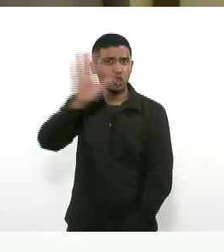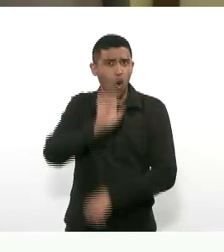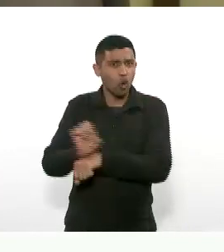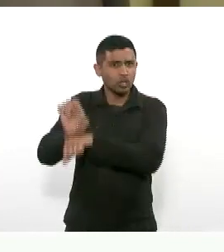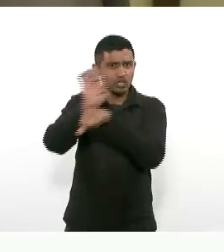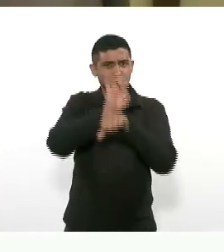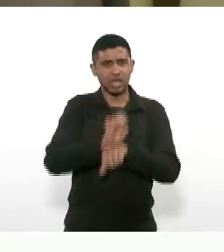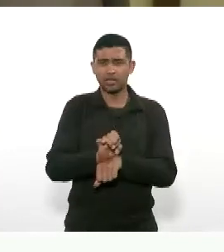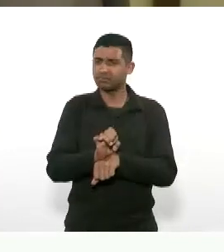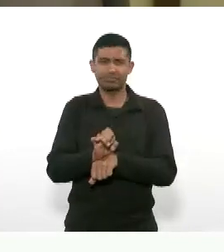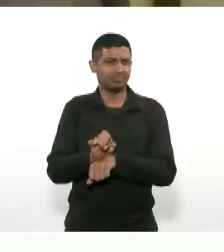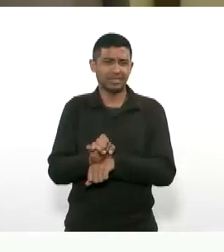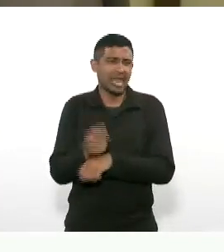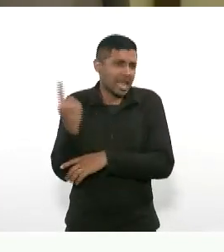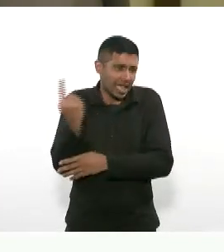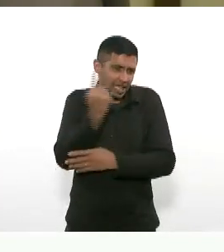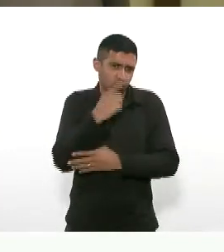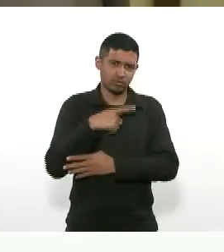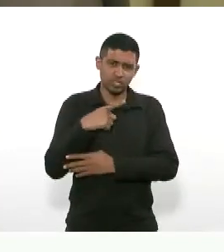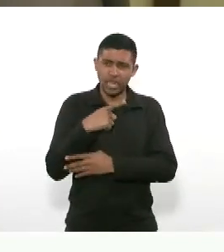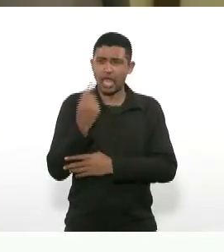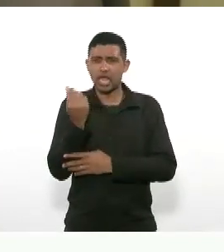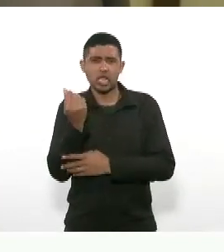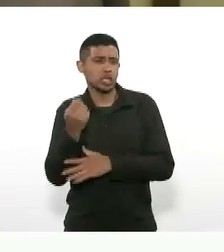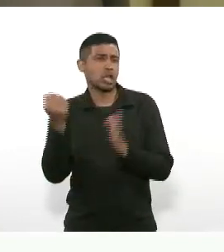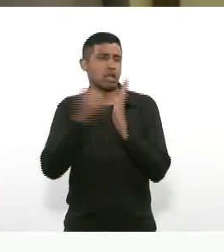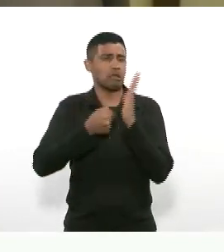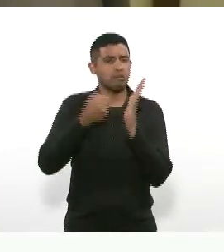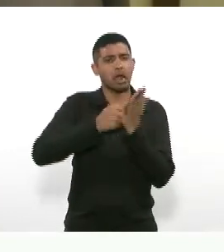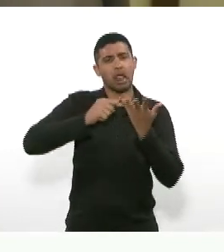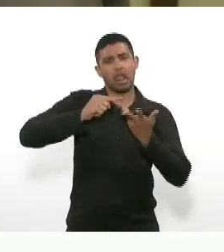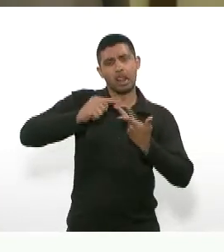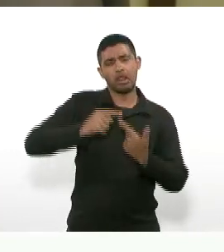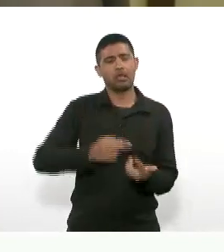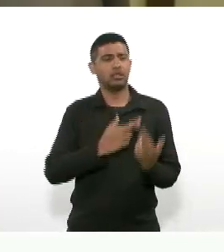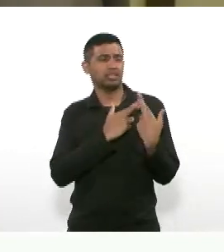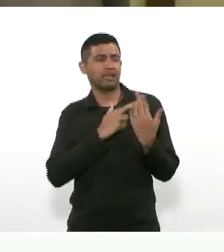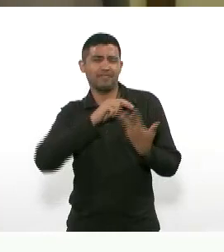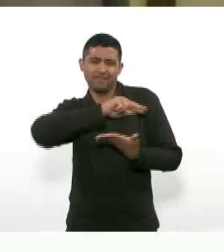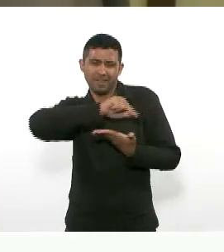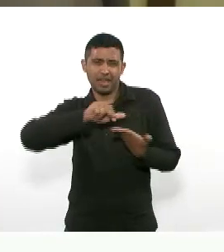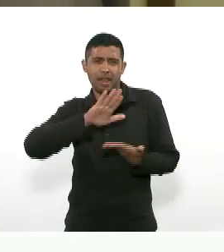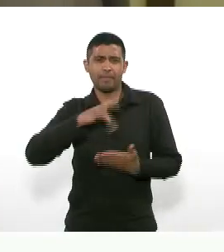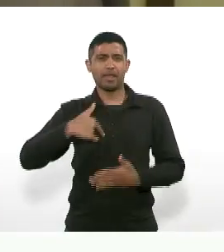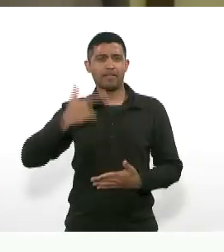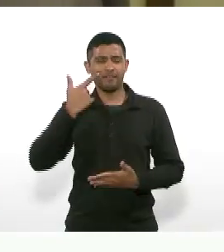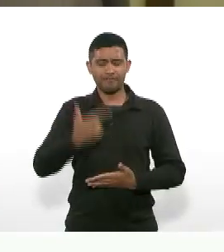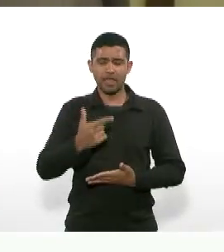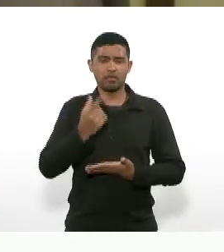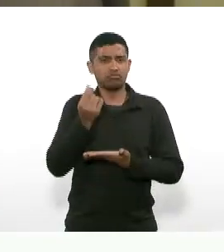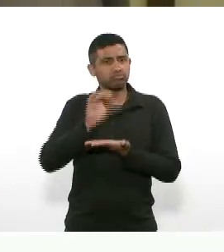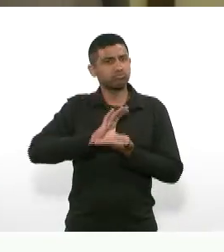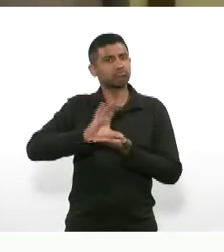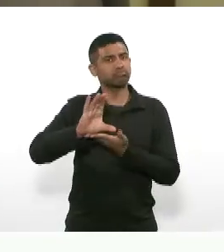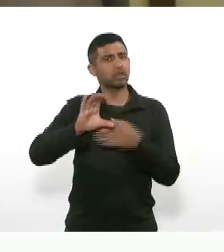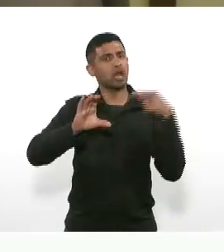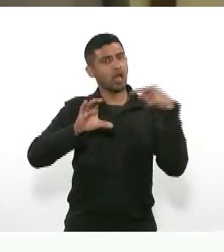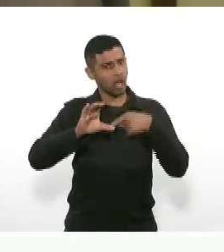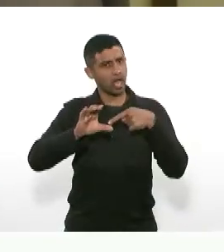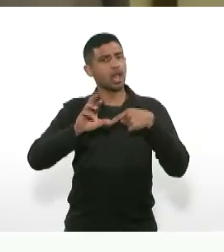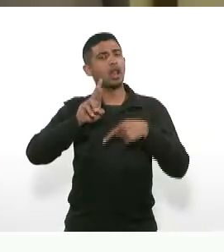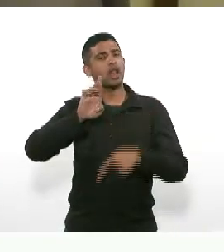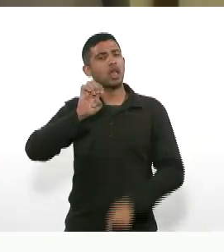Cada estado tem a sua fonte de custeio, tem as suas obrigações, mas é um recurso que, principalmente para o